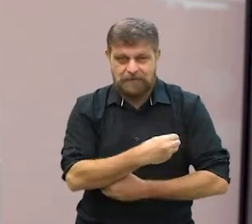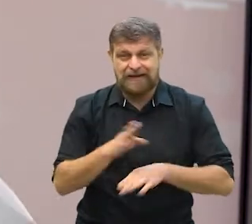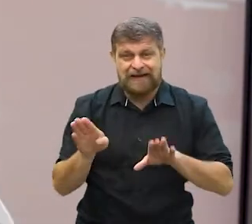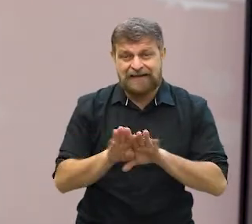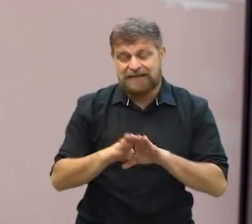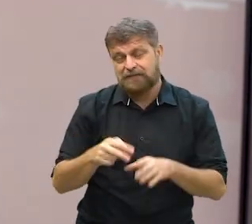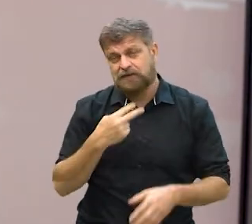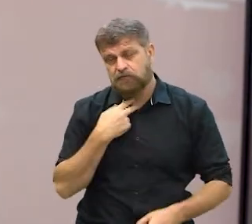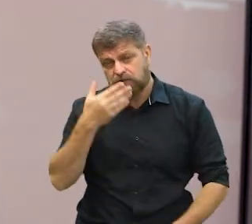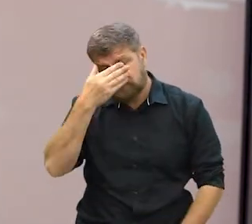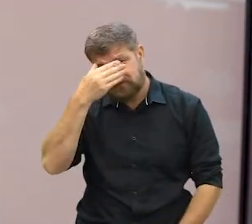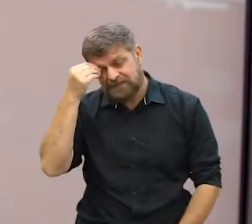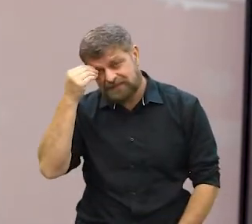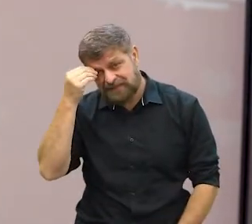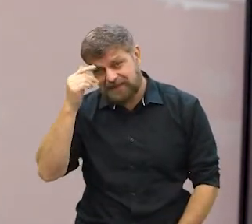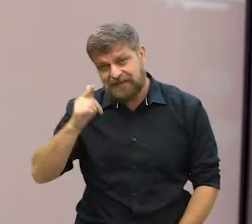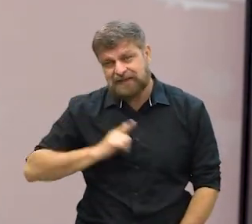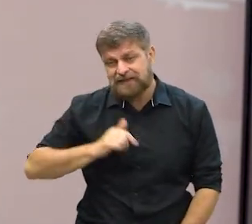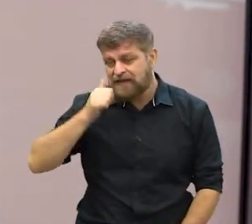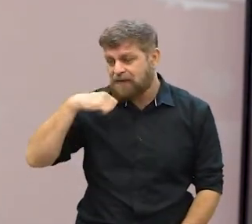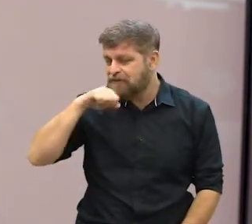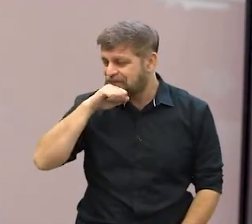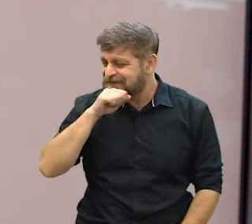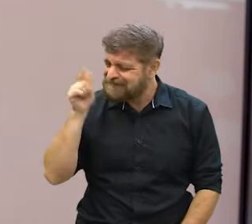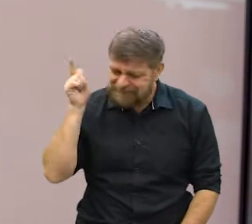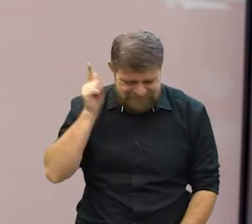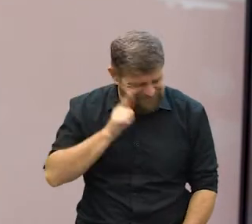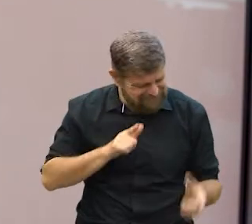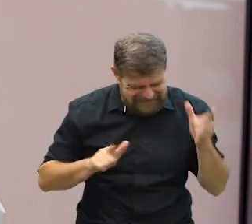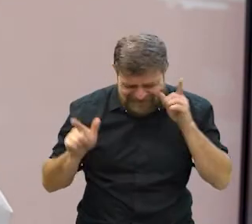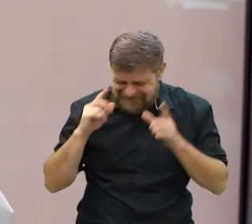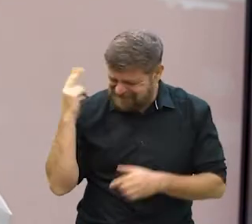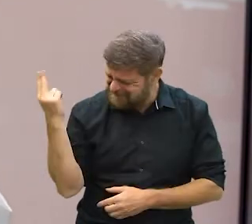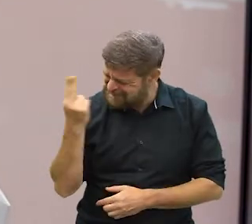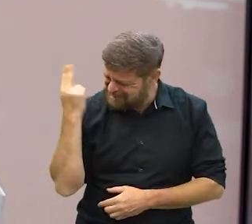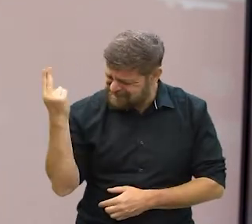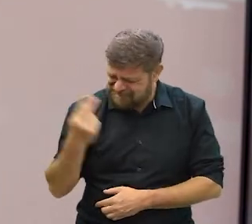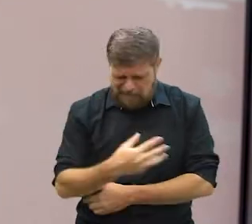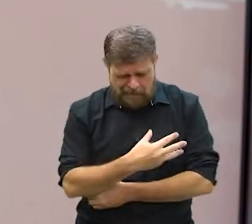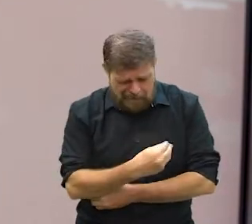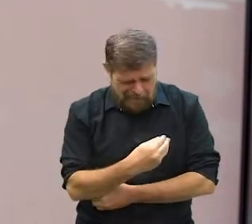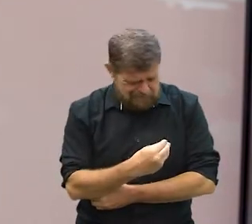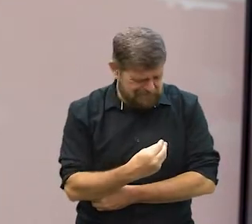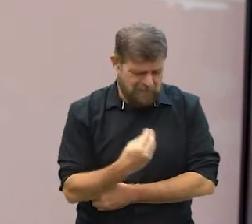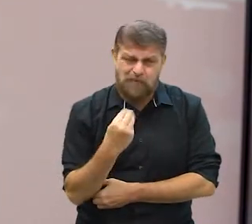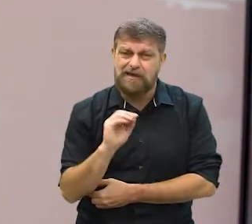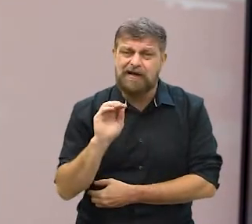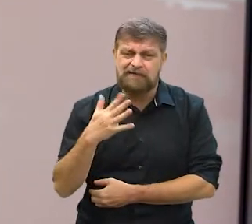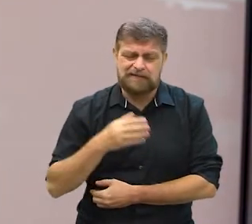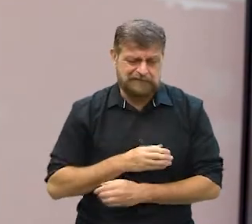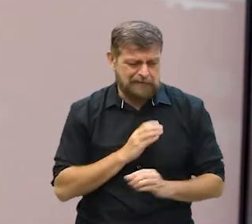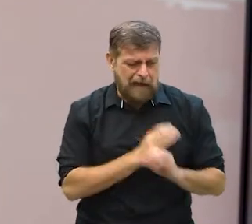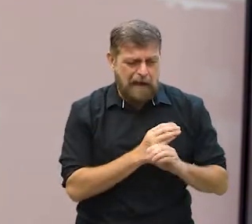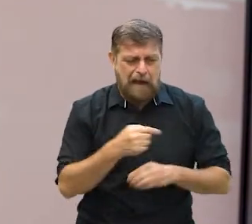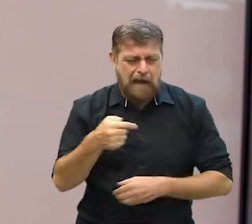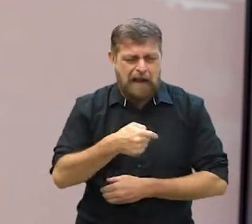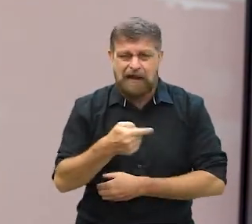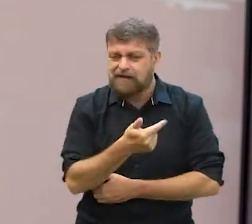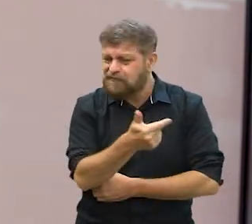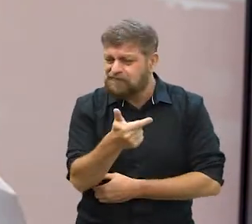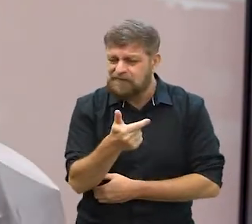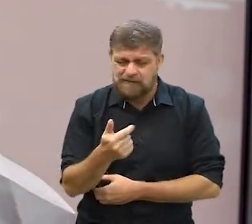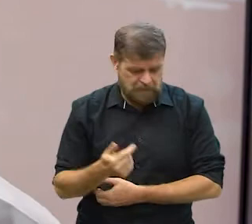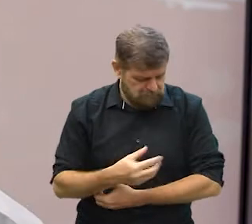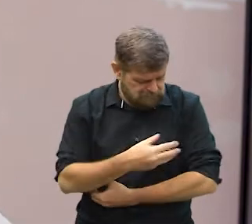que conseguem amamentar, mas a gente também não pode esquecer de falar das mães que não conseguem, né? Que